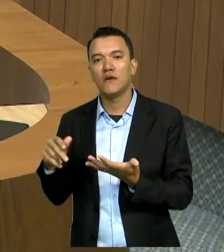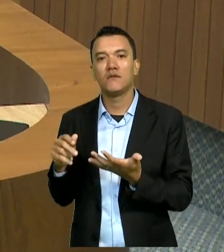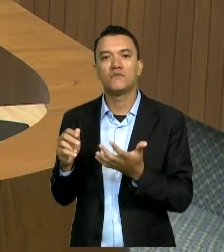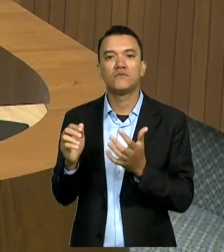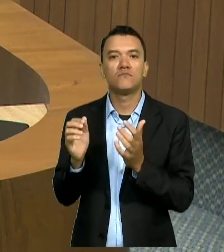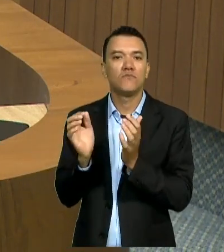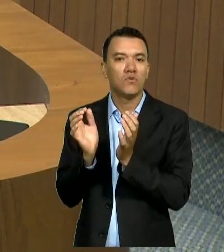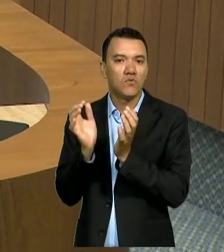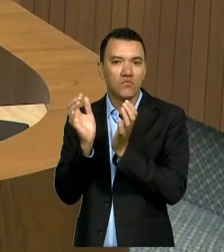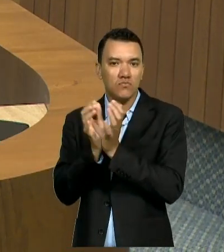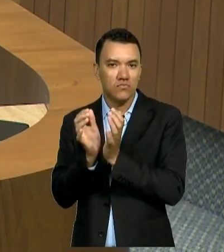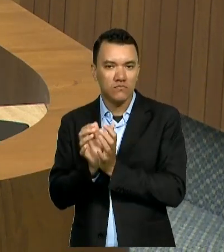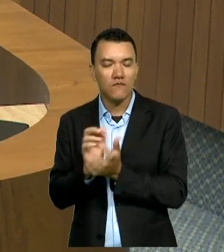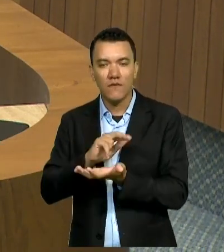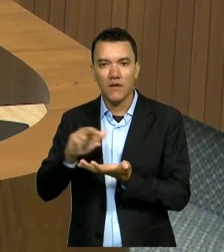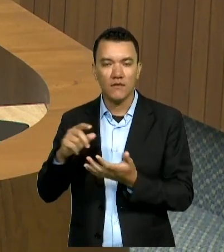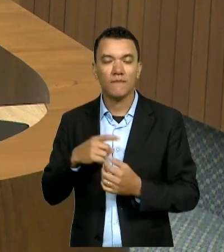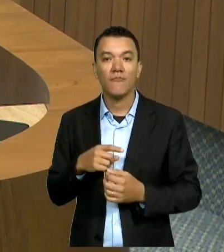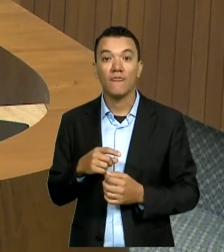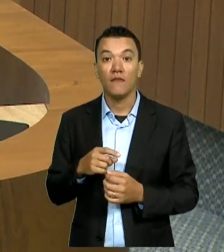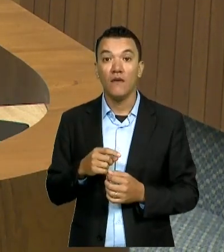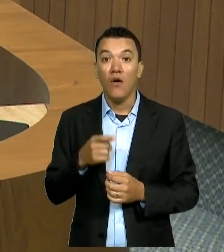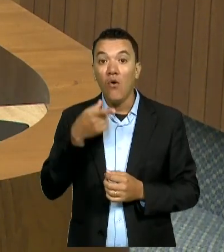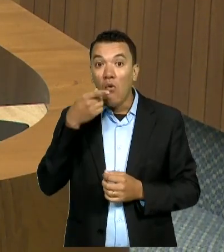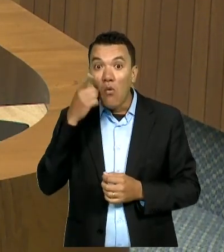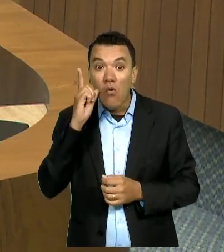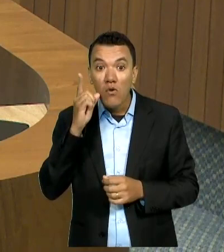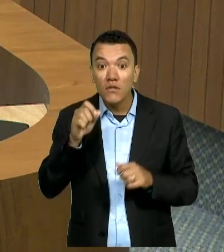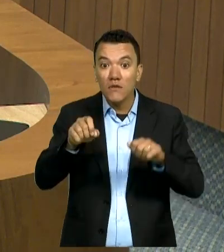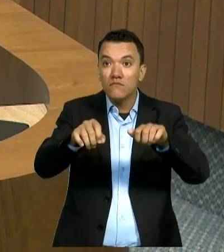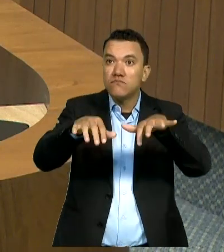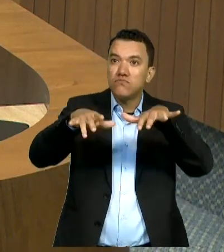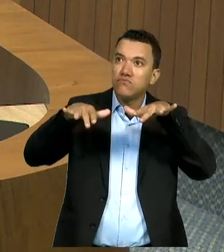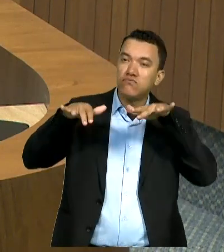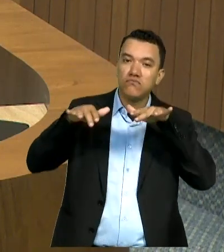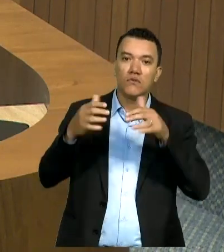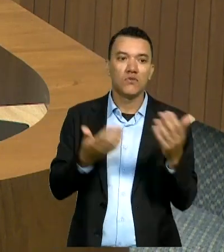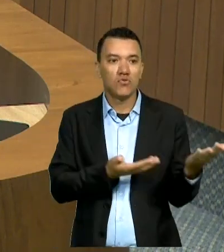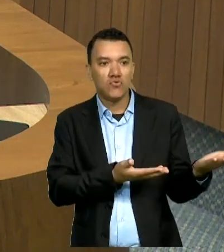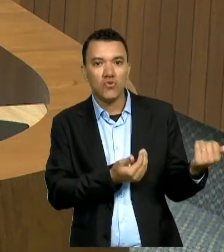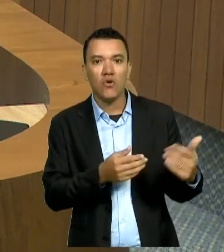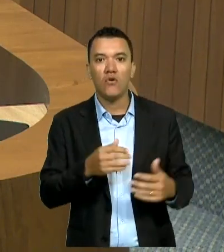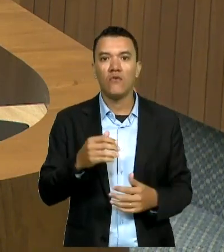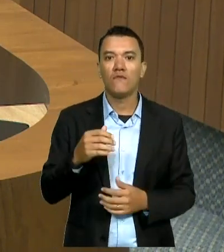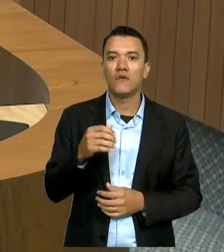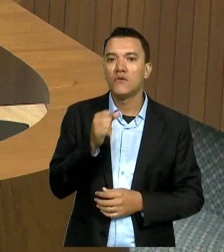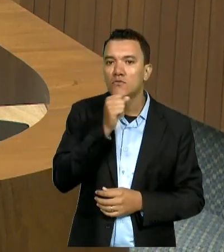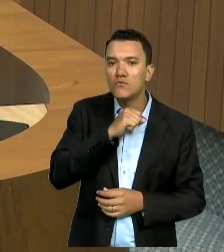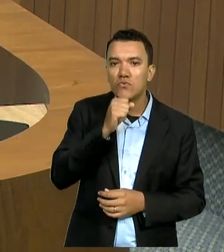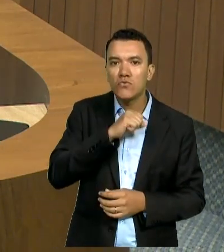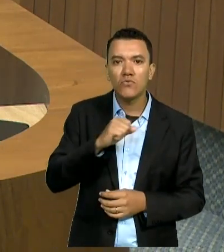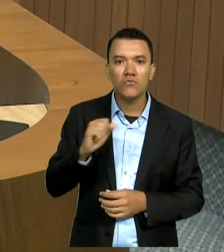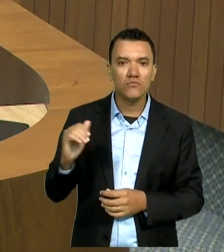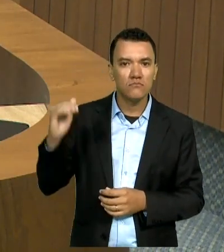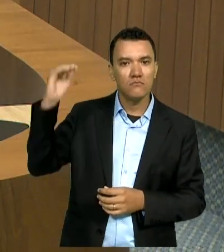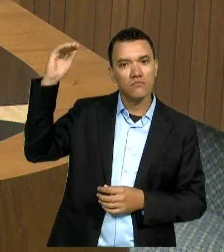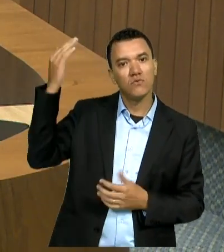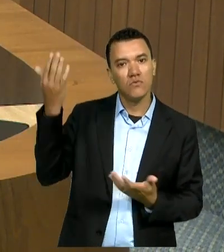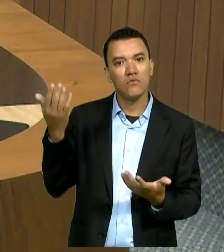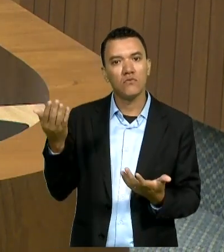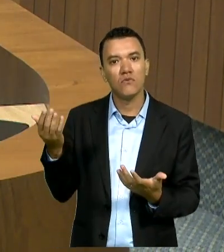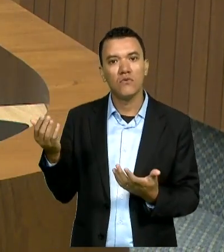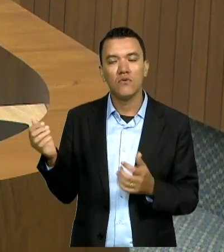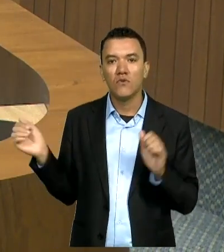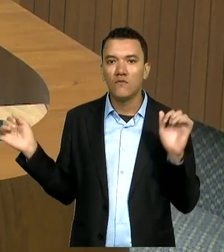deputado Ariston, nosso plenário estava cheio, cheio de jovens, de idosos, adultos. Vieram